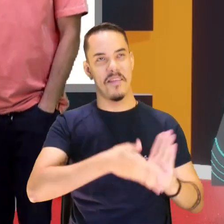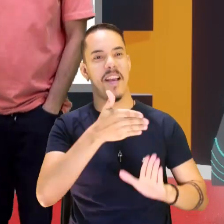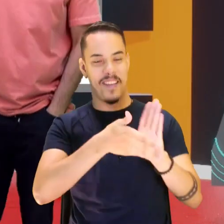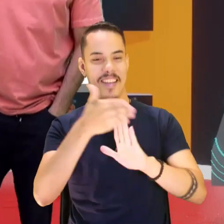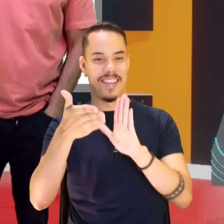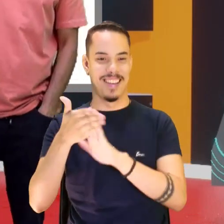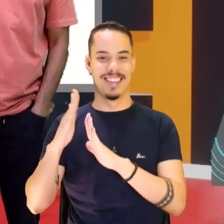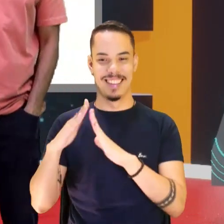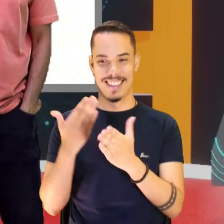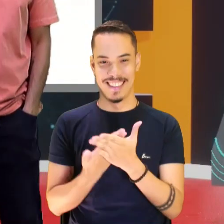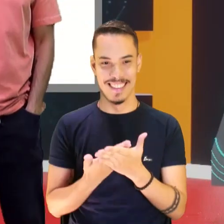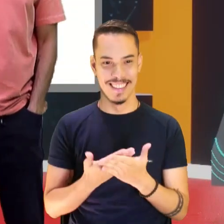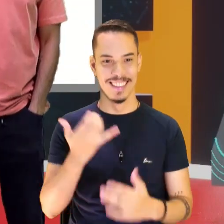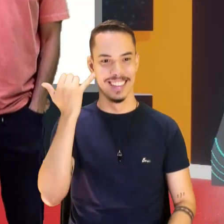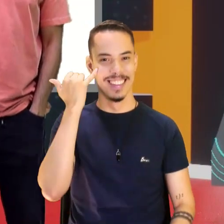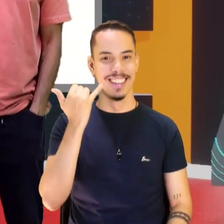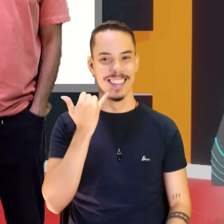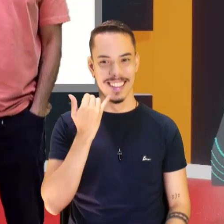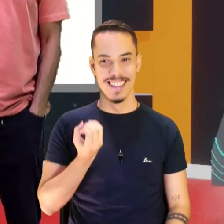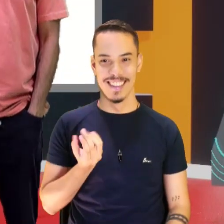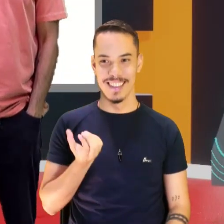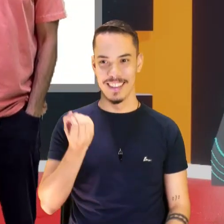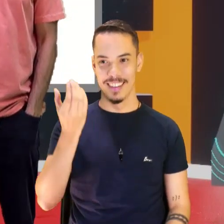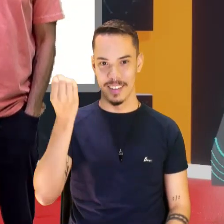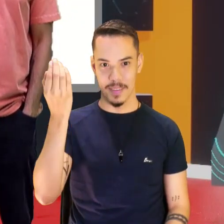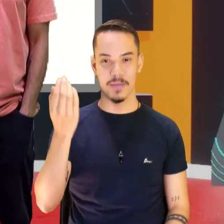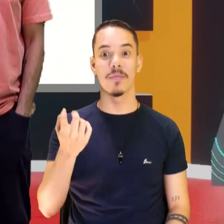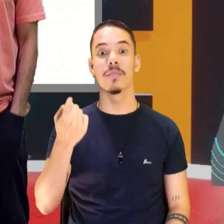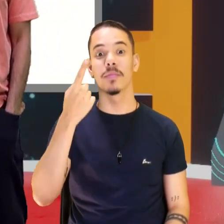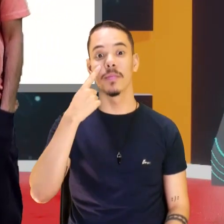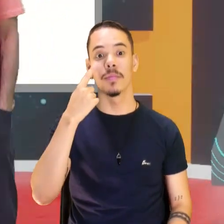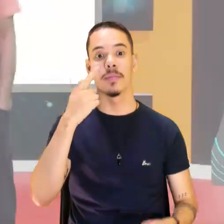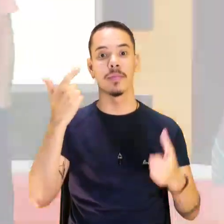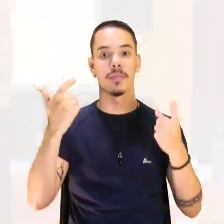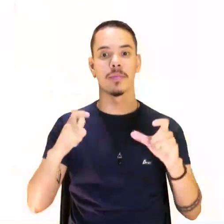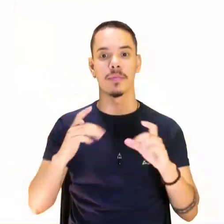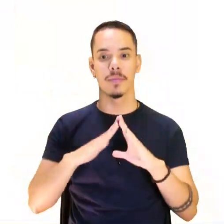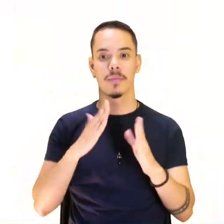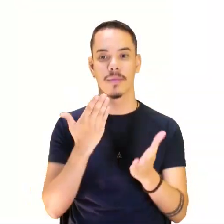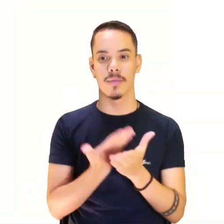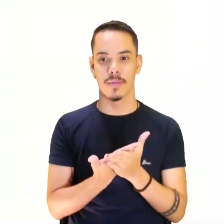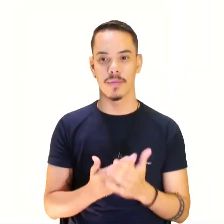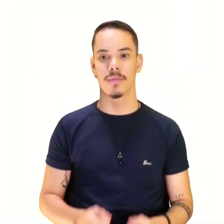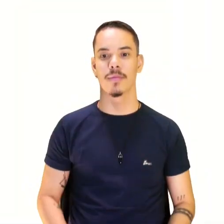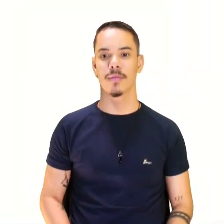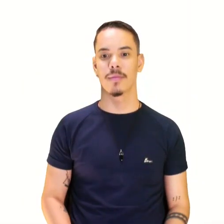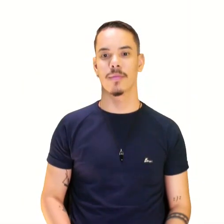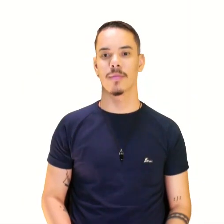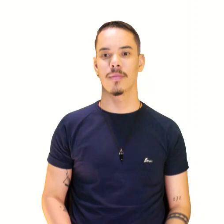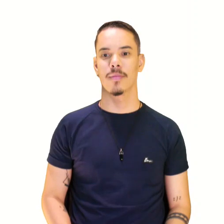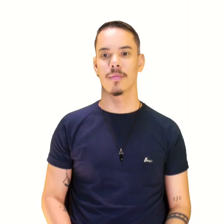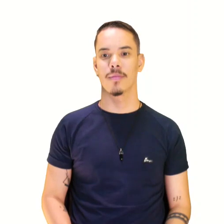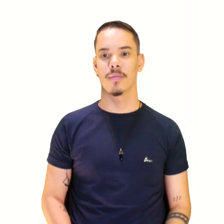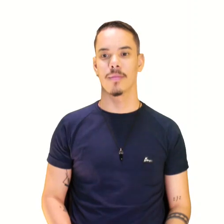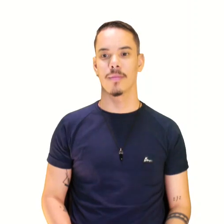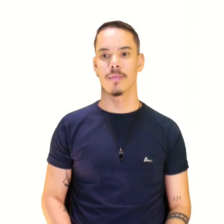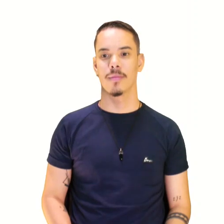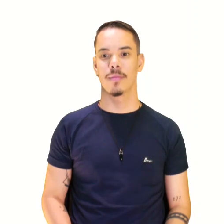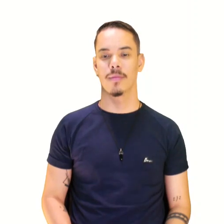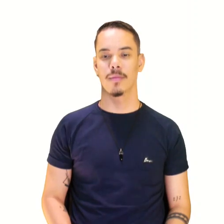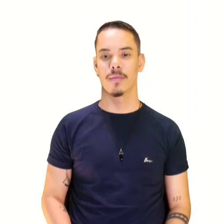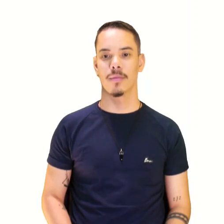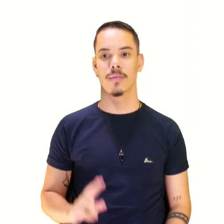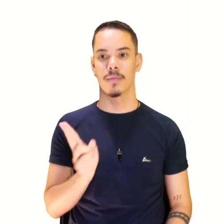Vitor tá muito viajante. Vamos lá, vamos saber que escola é essa. Olha lá com a gente, a escola é...